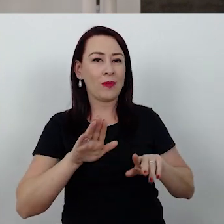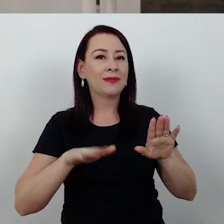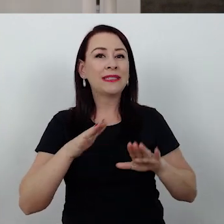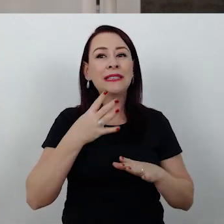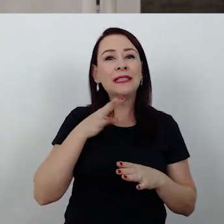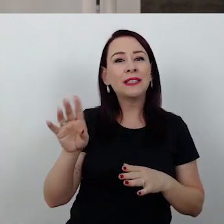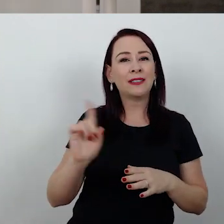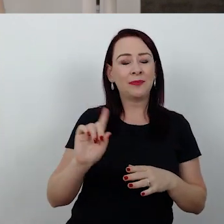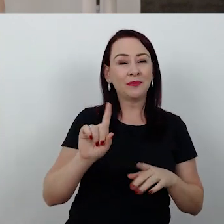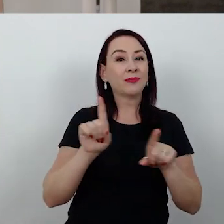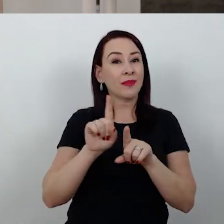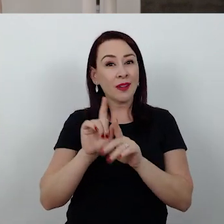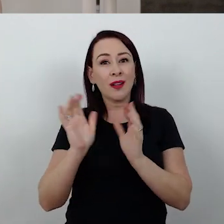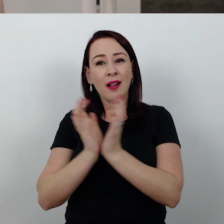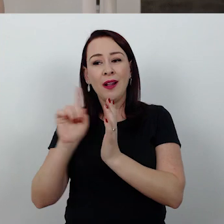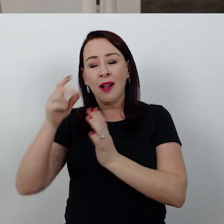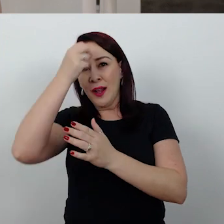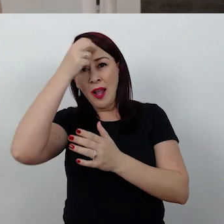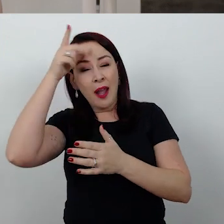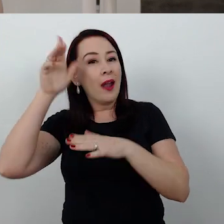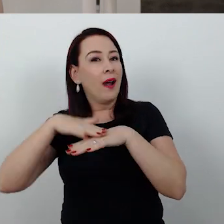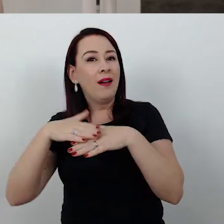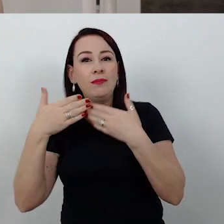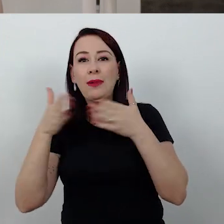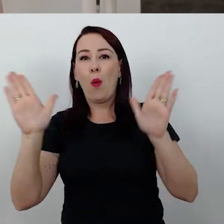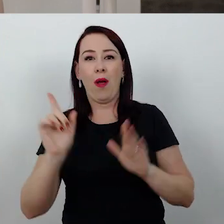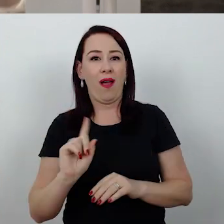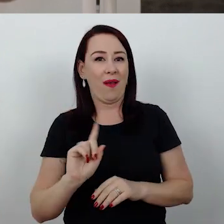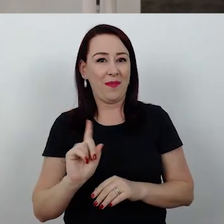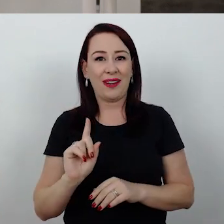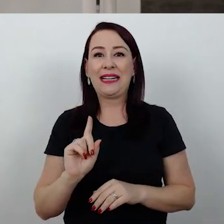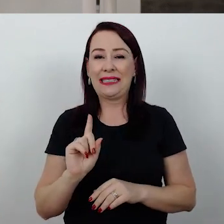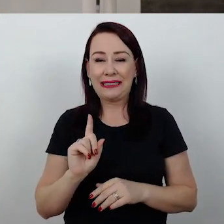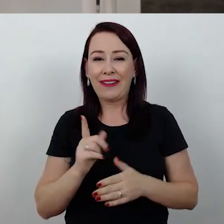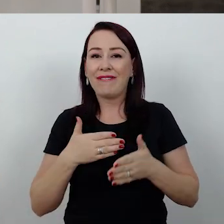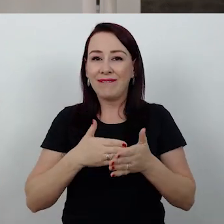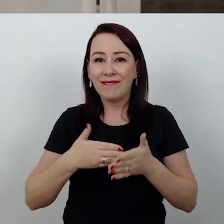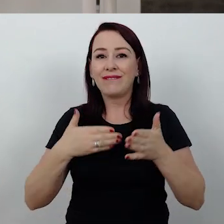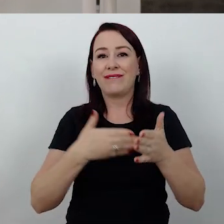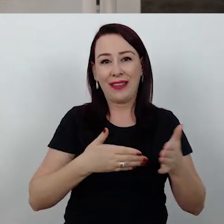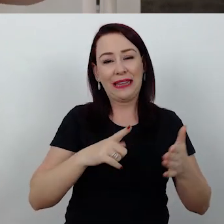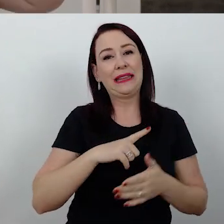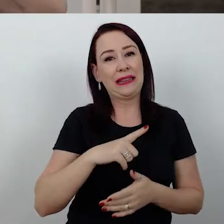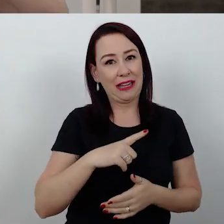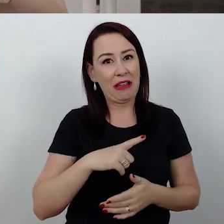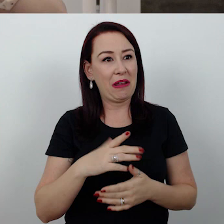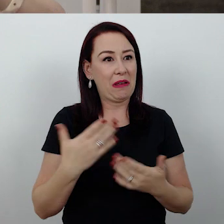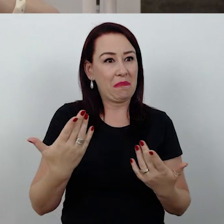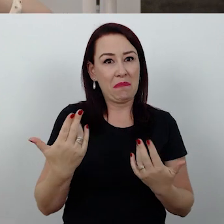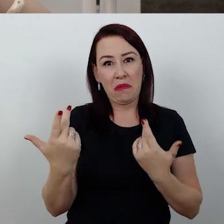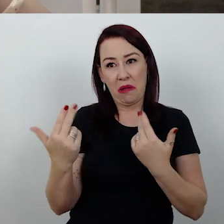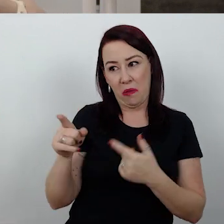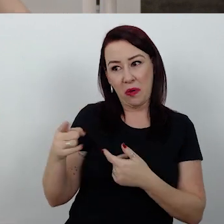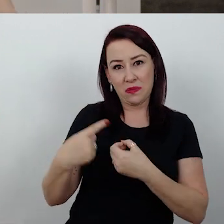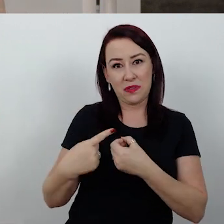por parte do setor público, né, em abrir as portas para o cinema e para o audiovisual. Não sei se BH também